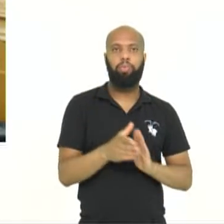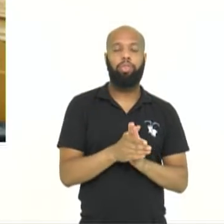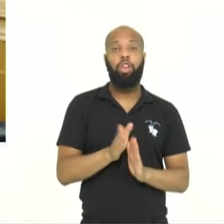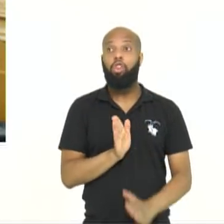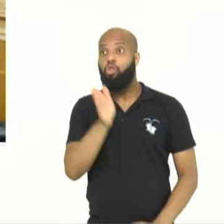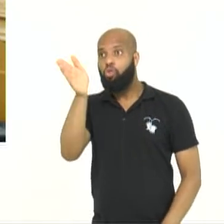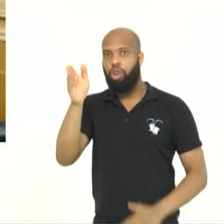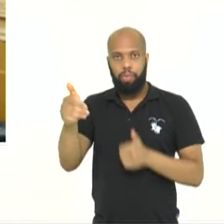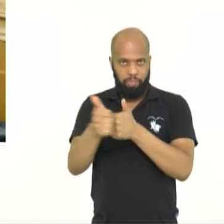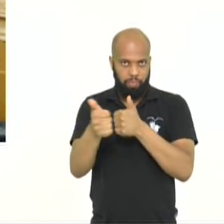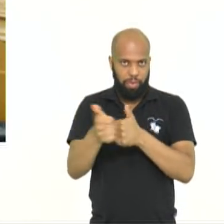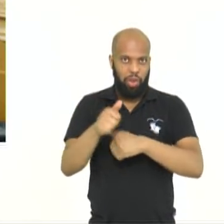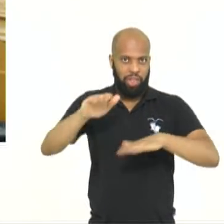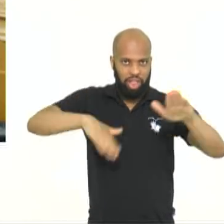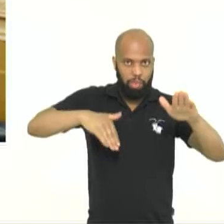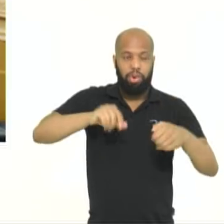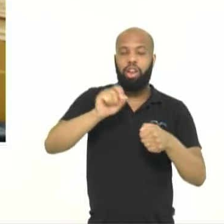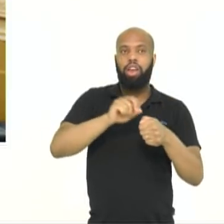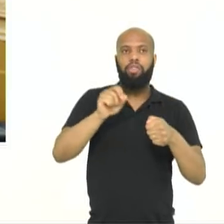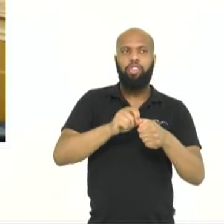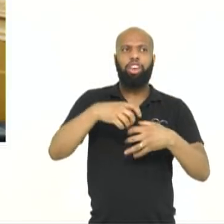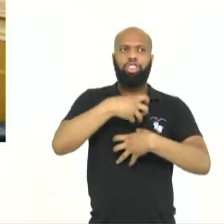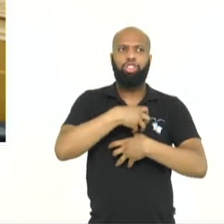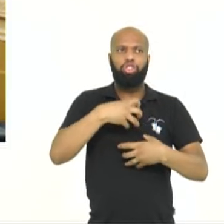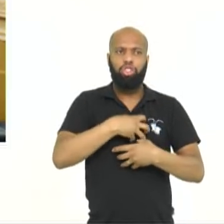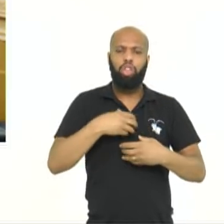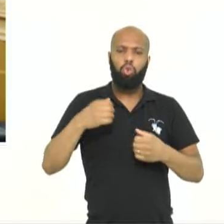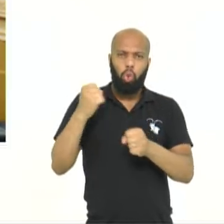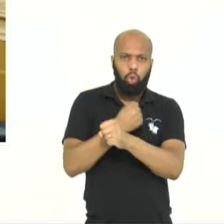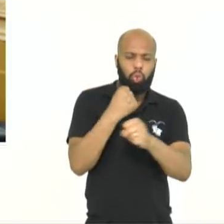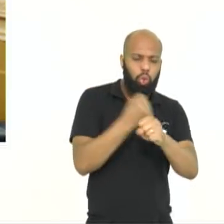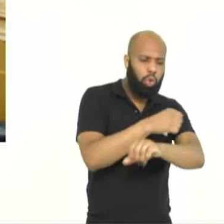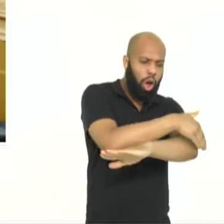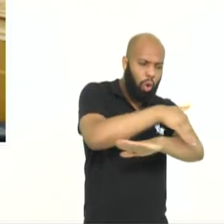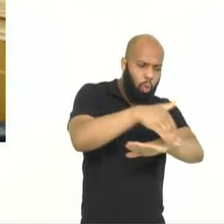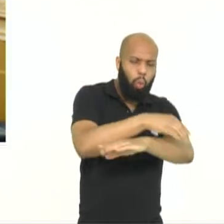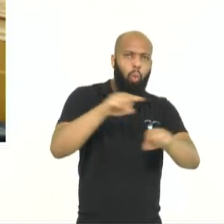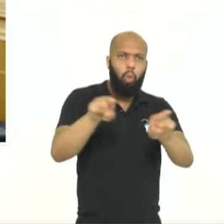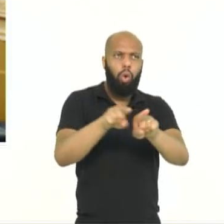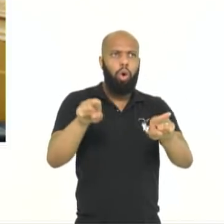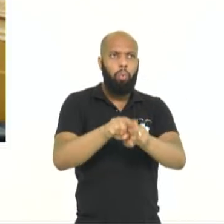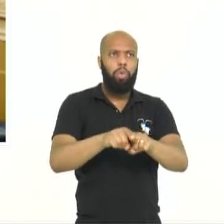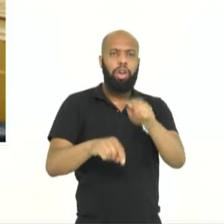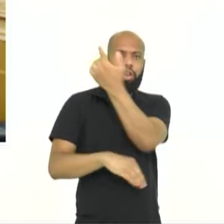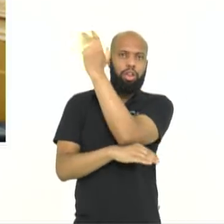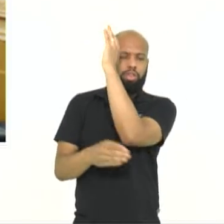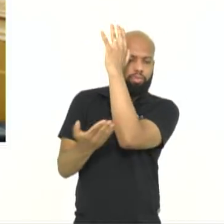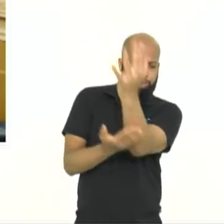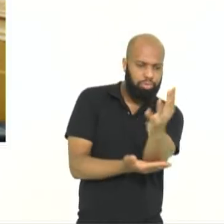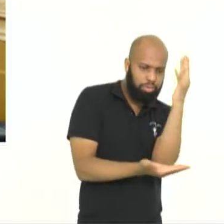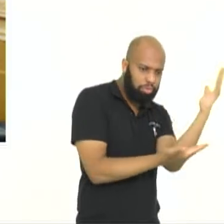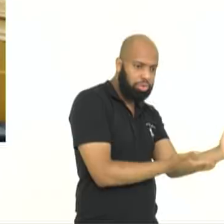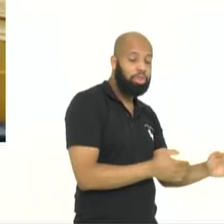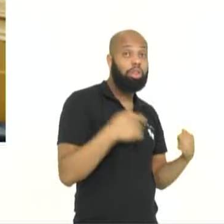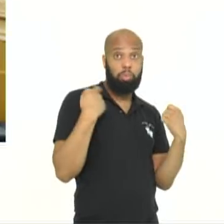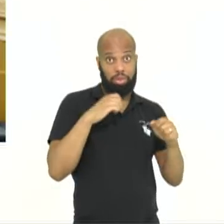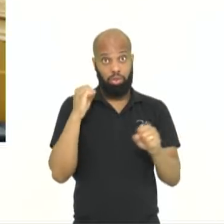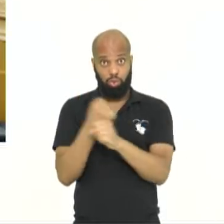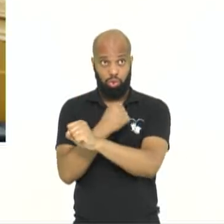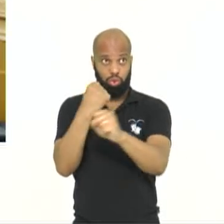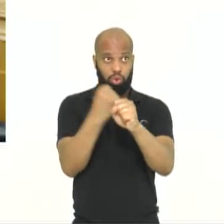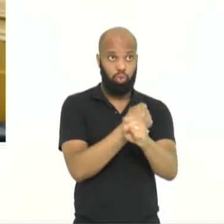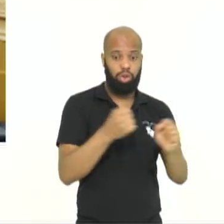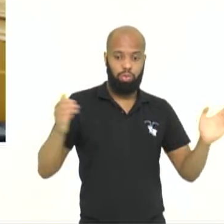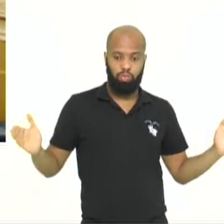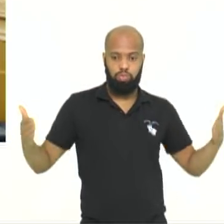Mar, fizeram as obras de terraplanagem, construíram a estrada, fizeram a derrubada da vegetação para a construção das